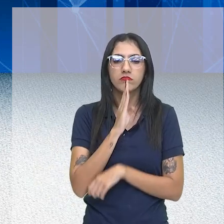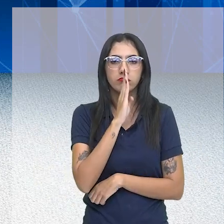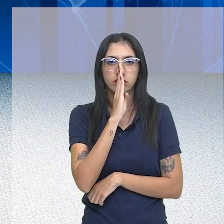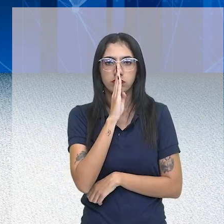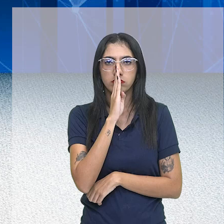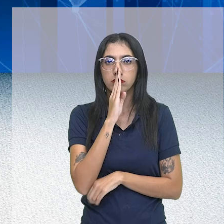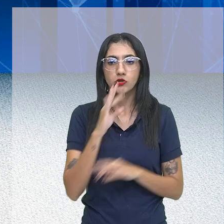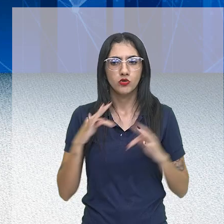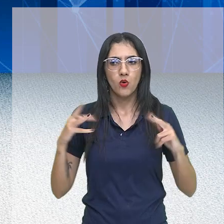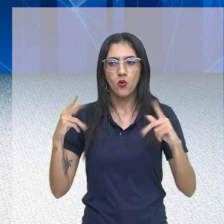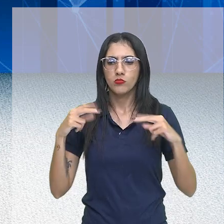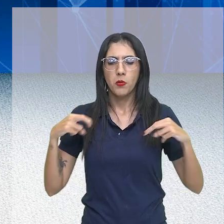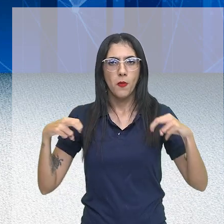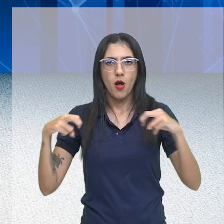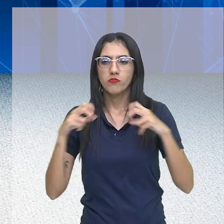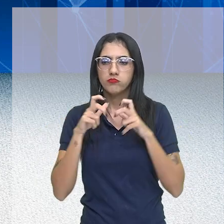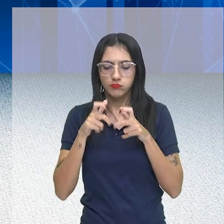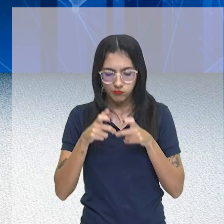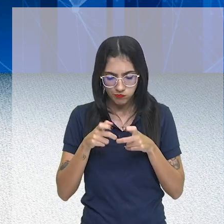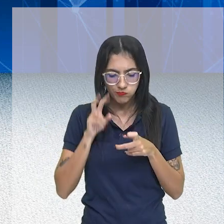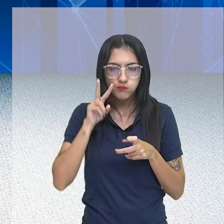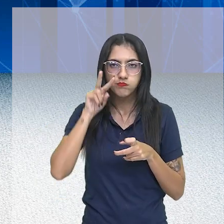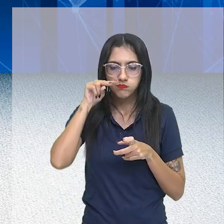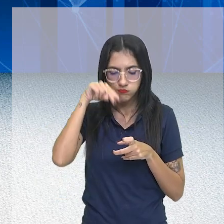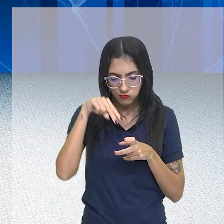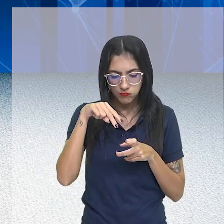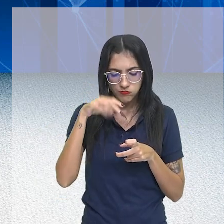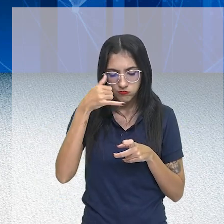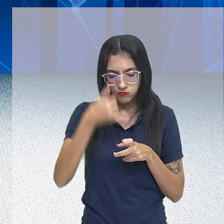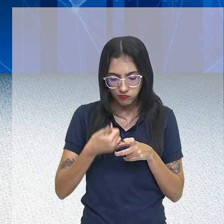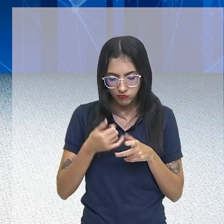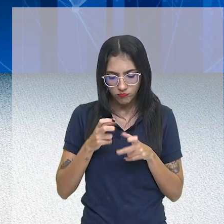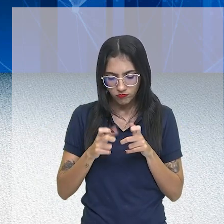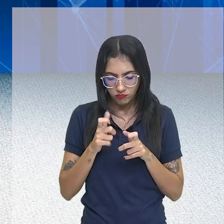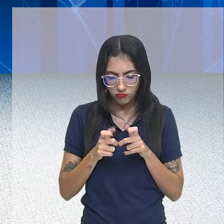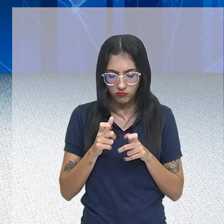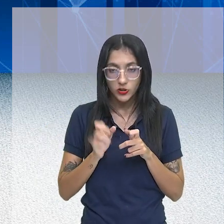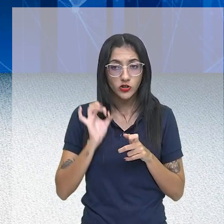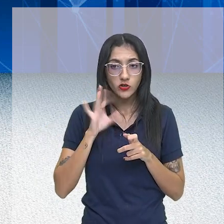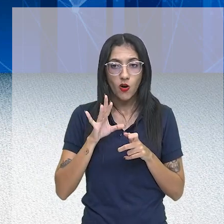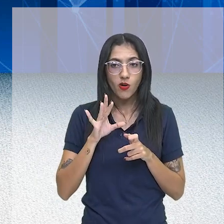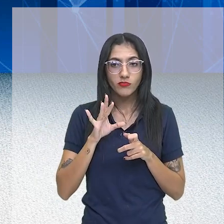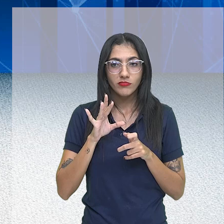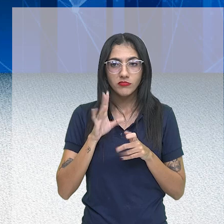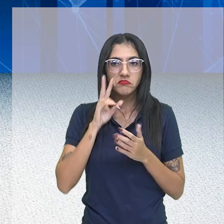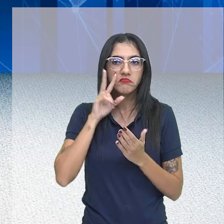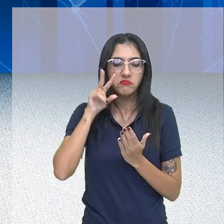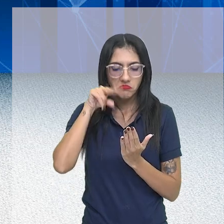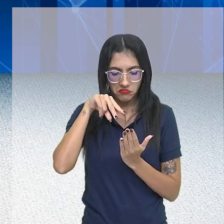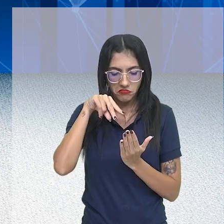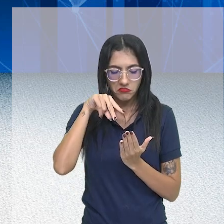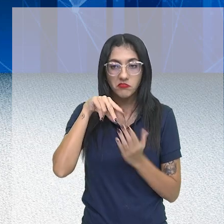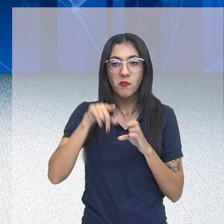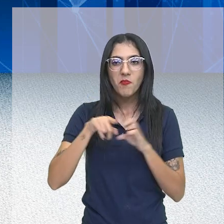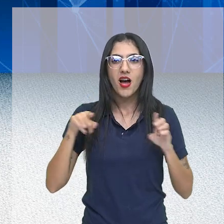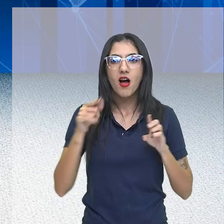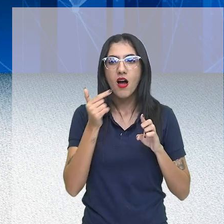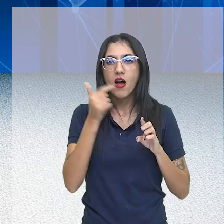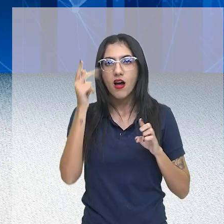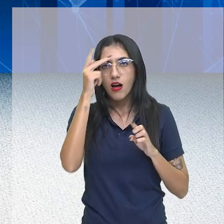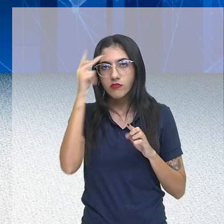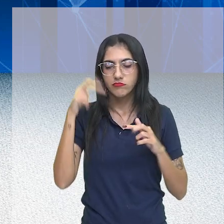a mexer no celular. Ou seja, a pessoa se isola socialmente, apesar de estar cercada de pessoas.